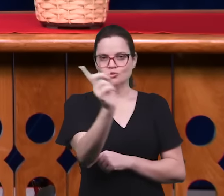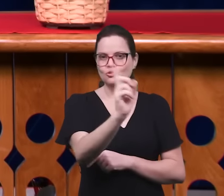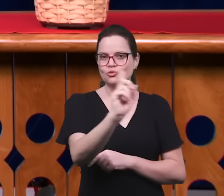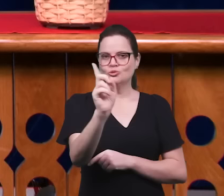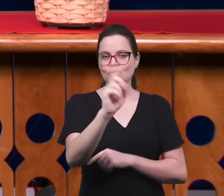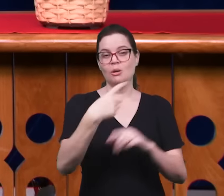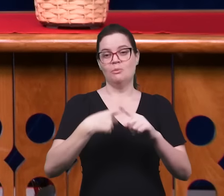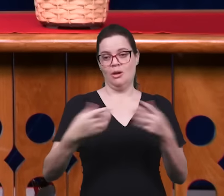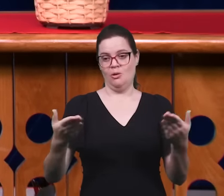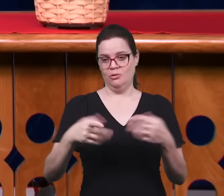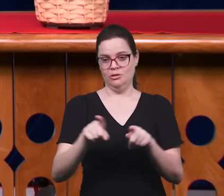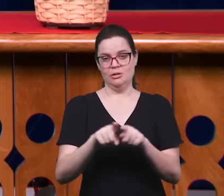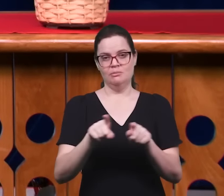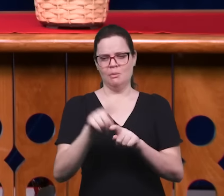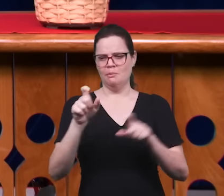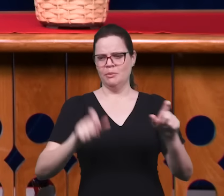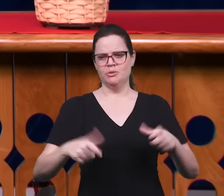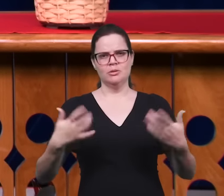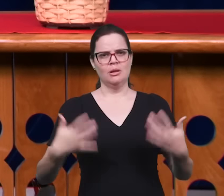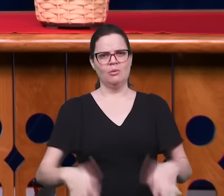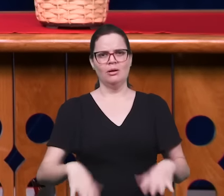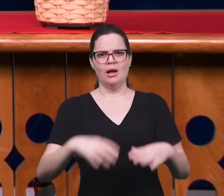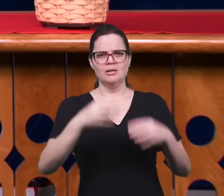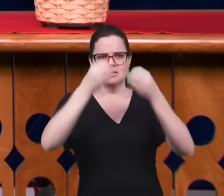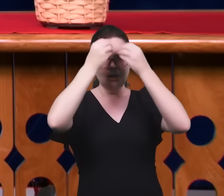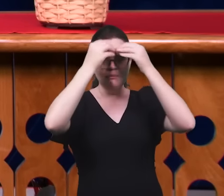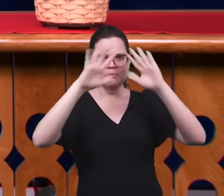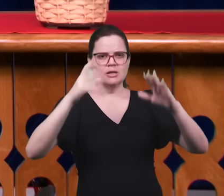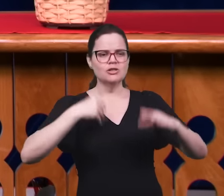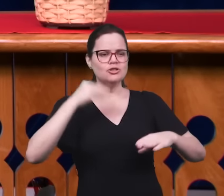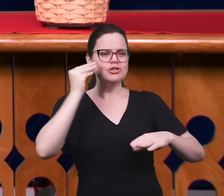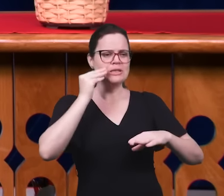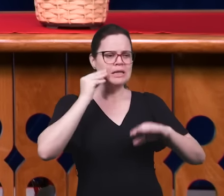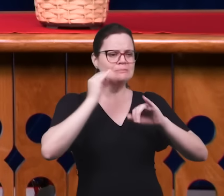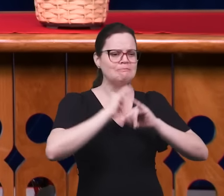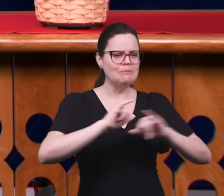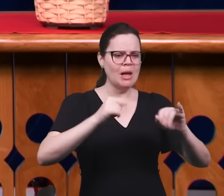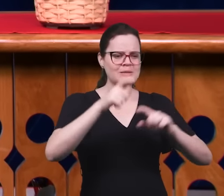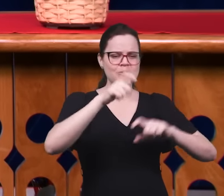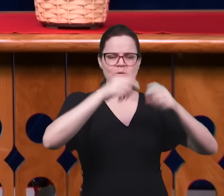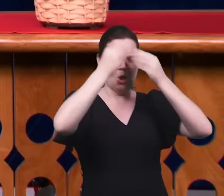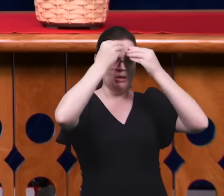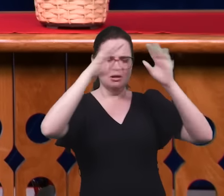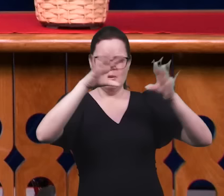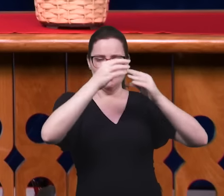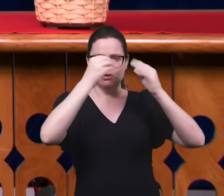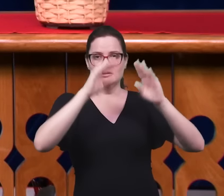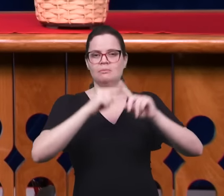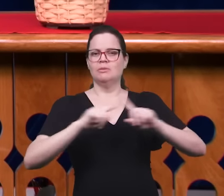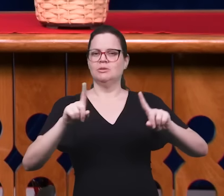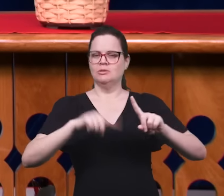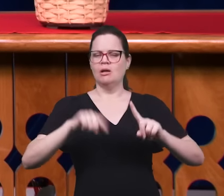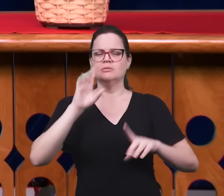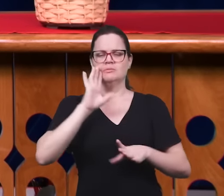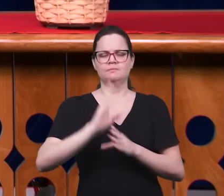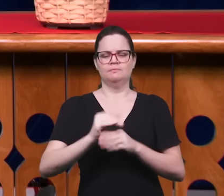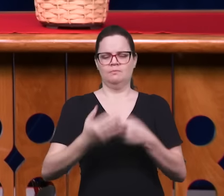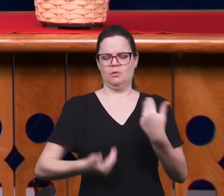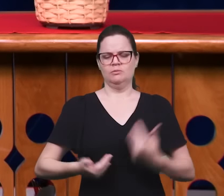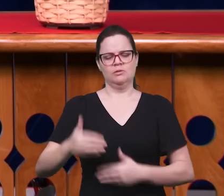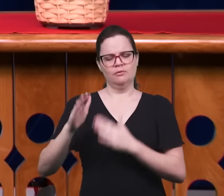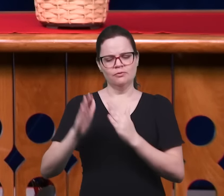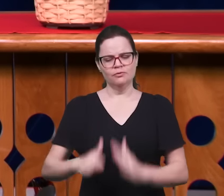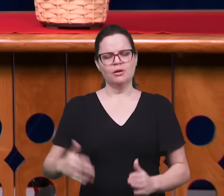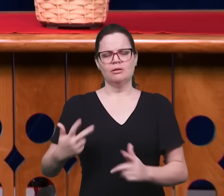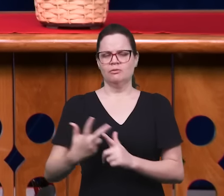muitas pessoas não querem ouvir, tantas restrições, tantas barreiras, mas há uma igreja que é vitoriosa.